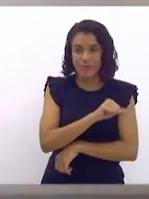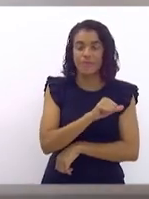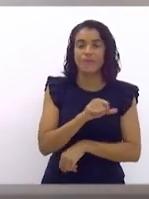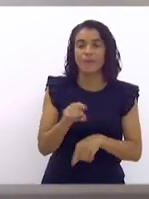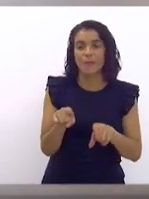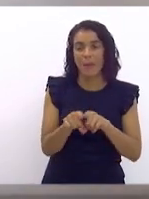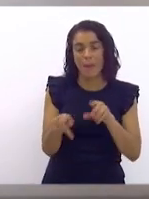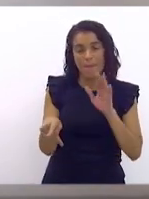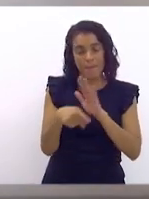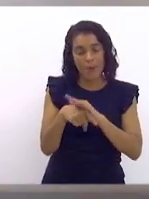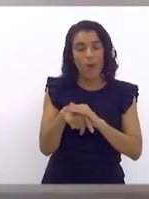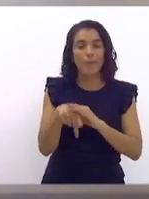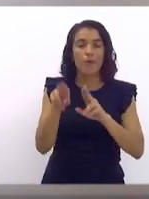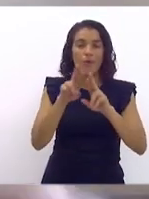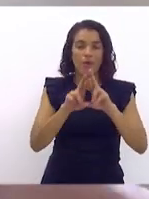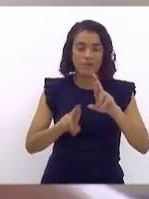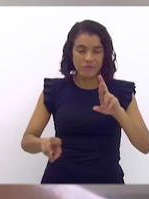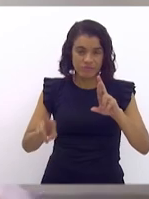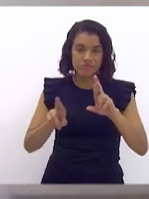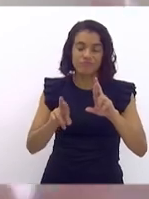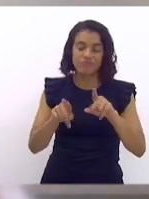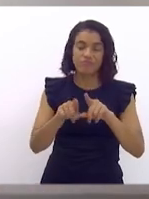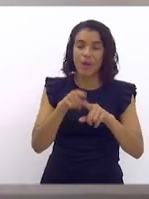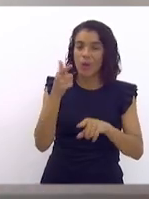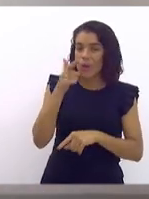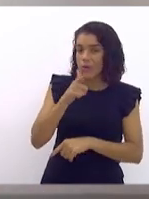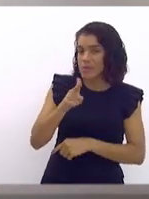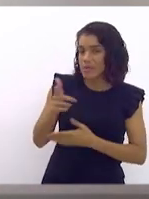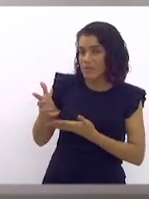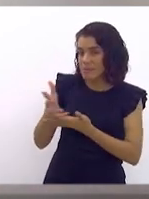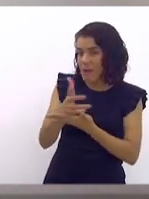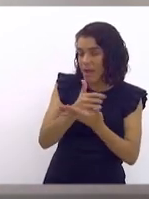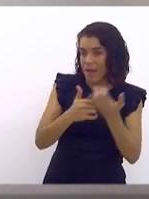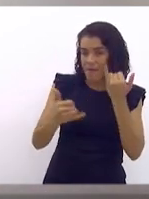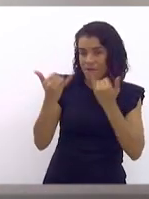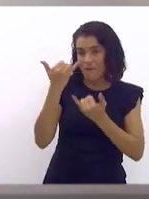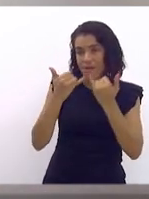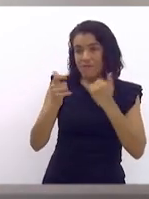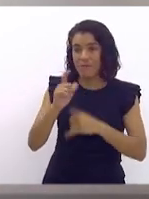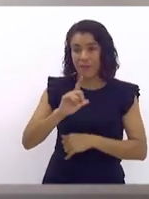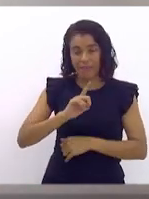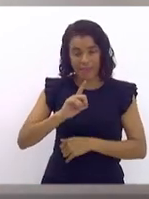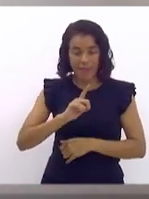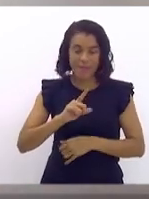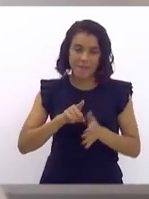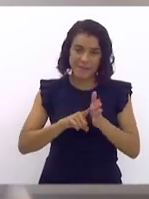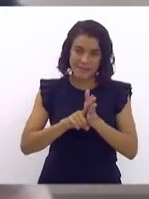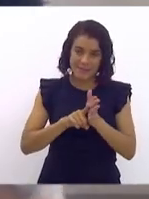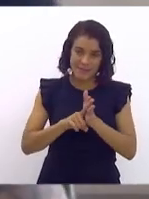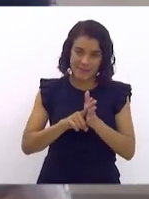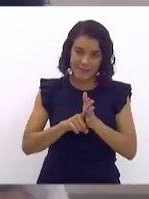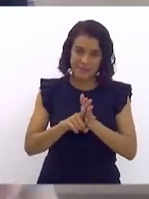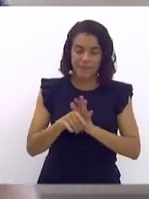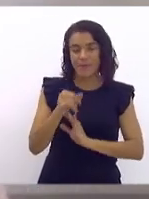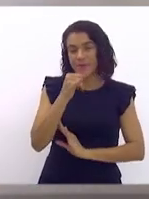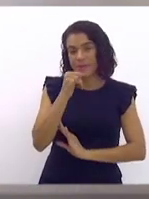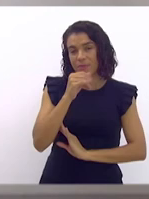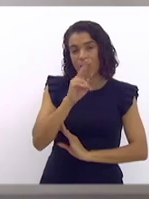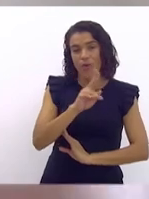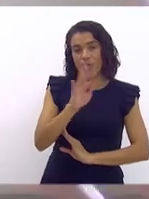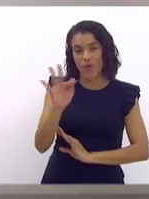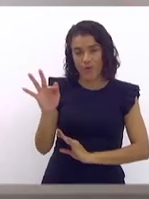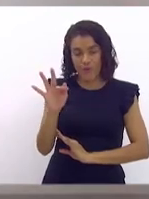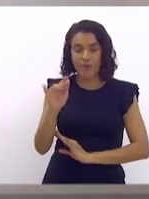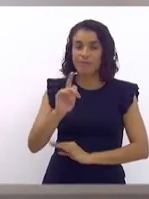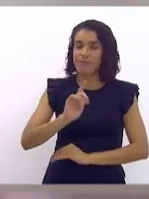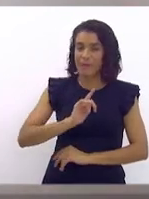própria Universidade Federal, né, para conseguir esses dados de pesquisas que já estão acontecendo. Então, a Universidade Federal Fluminense é uma universidade